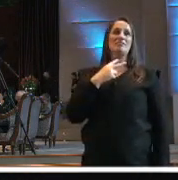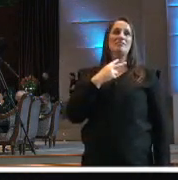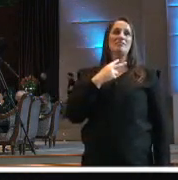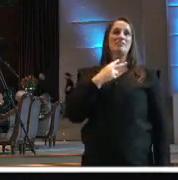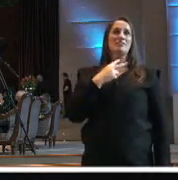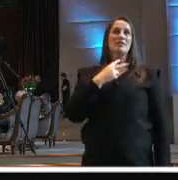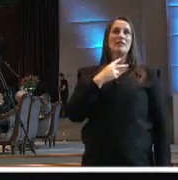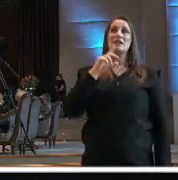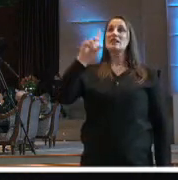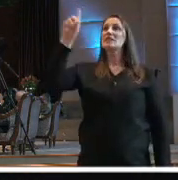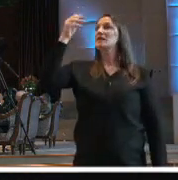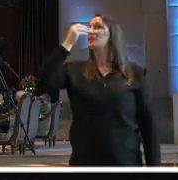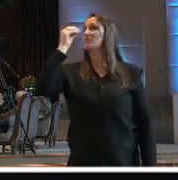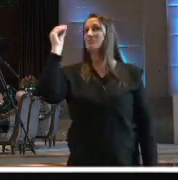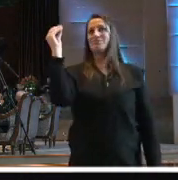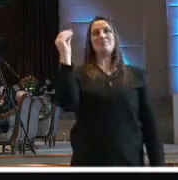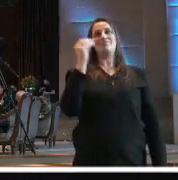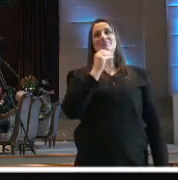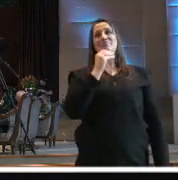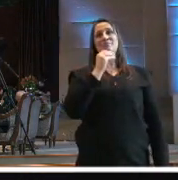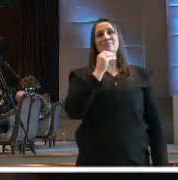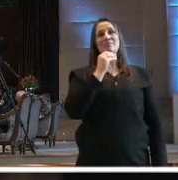Deus não vai resistir,